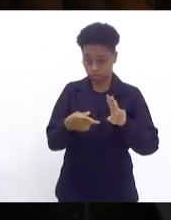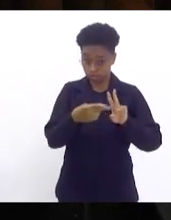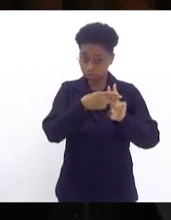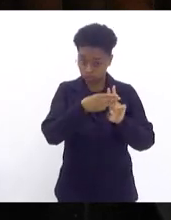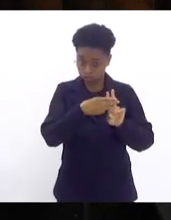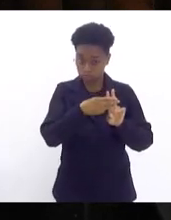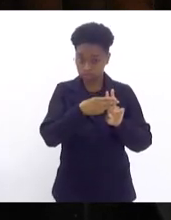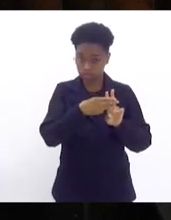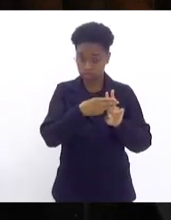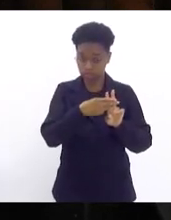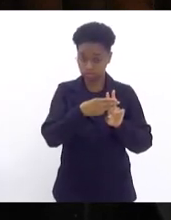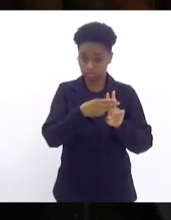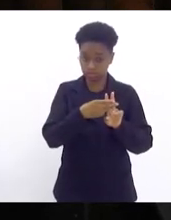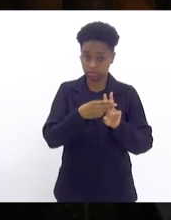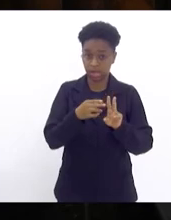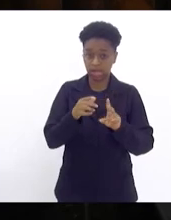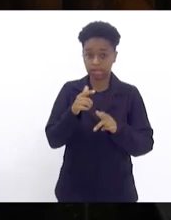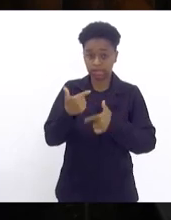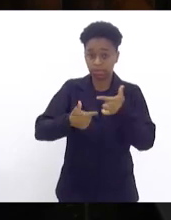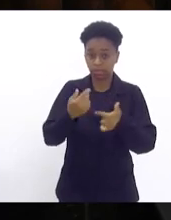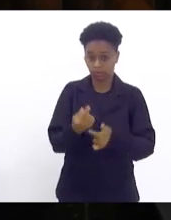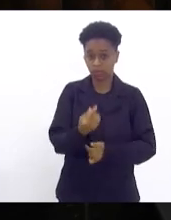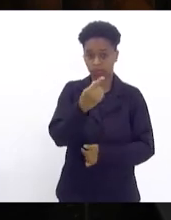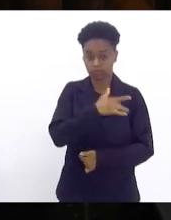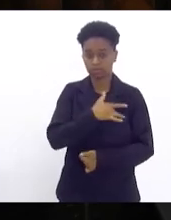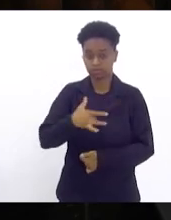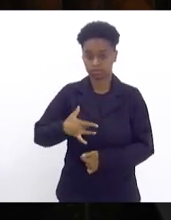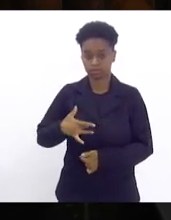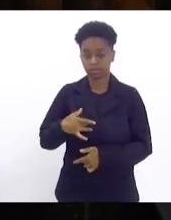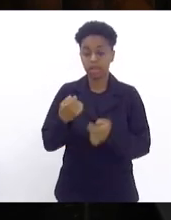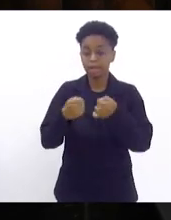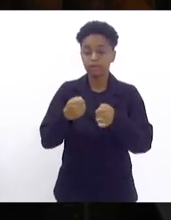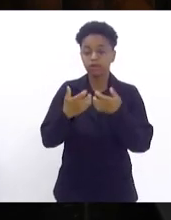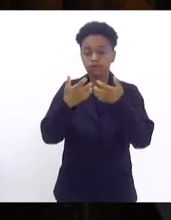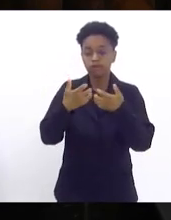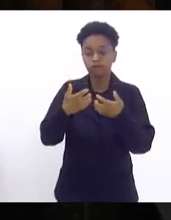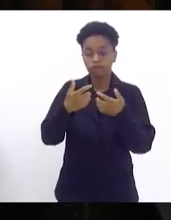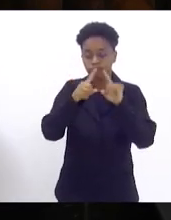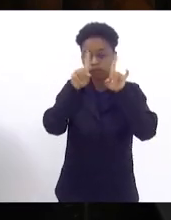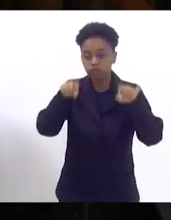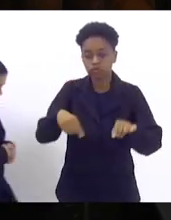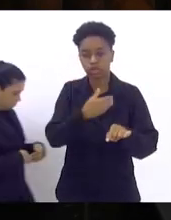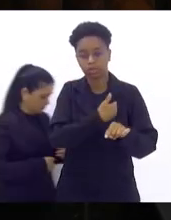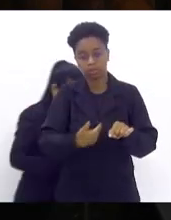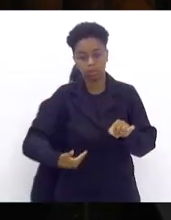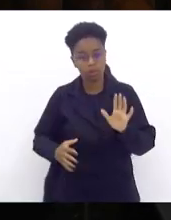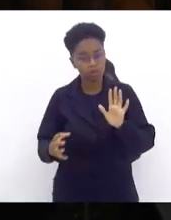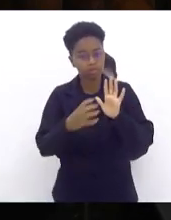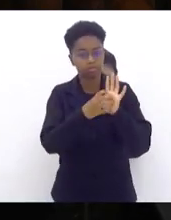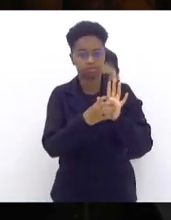Único de Saúde precisa funcionário público concursado